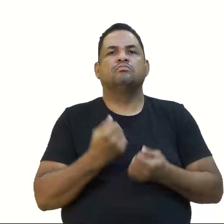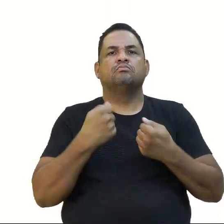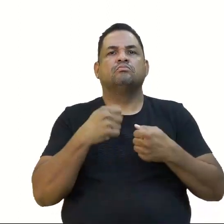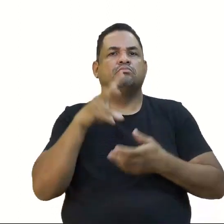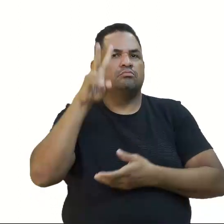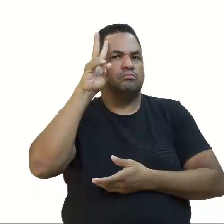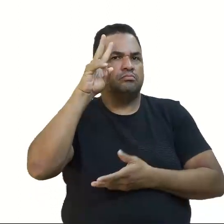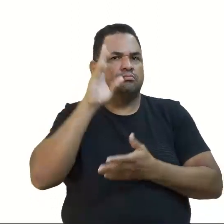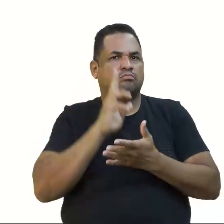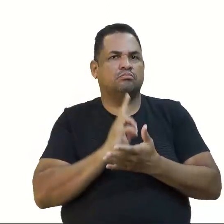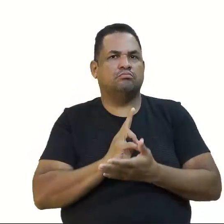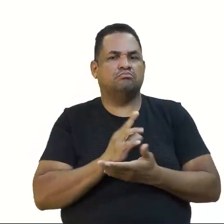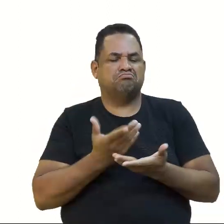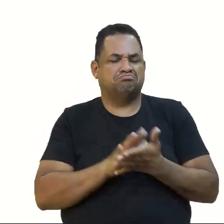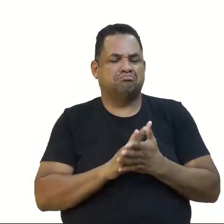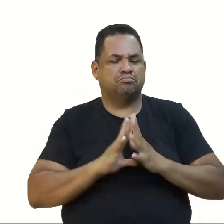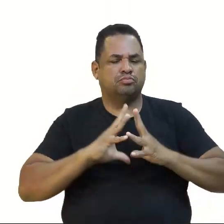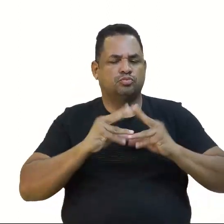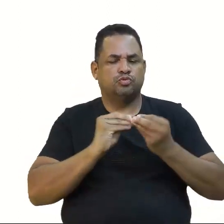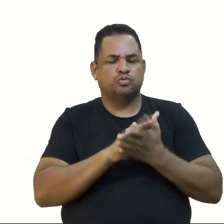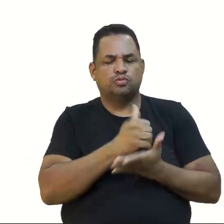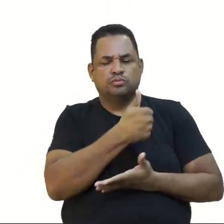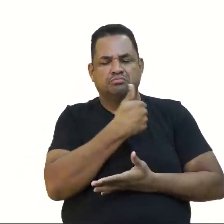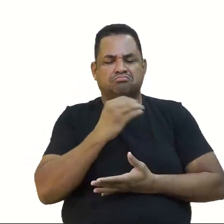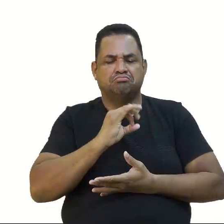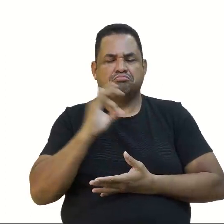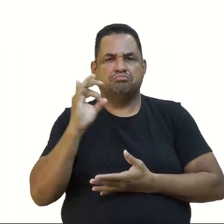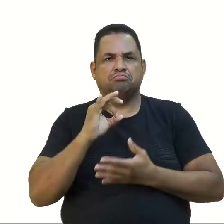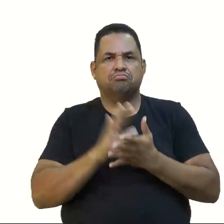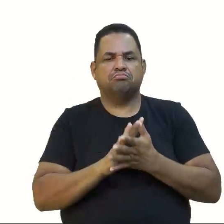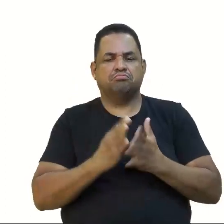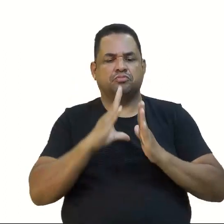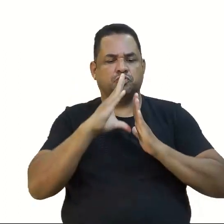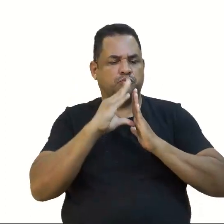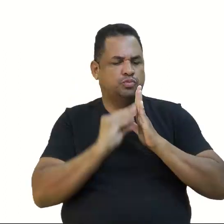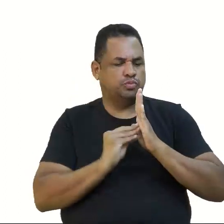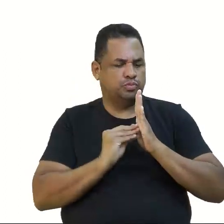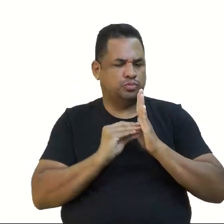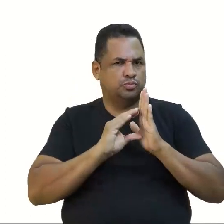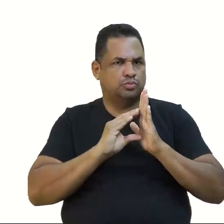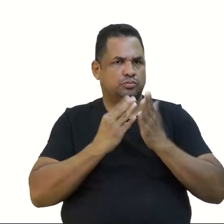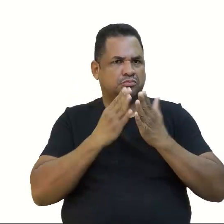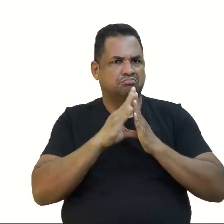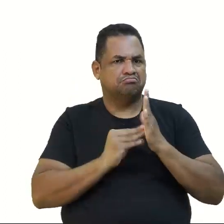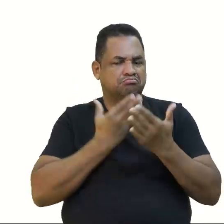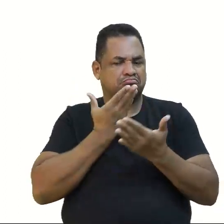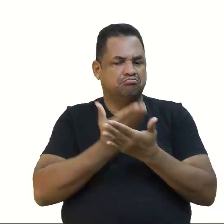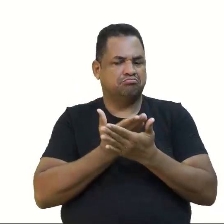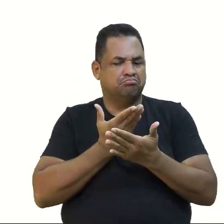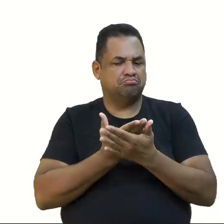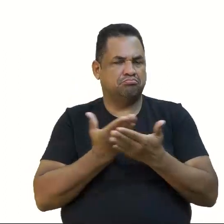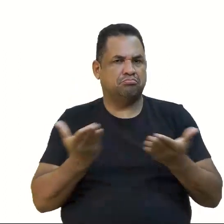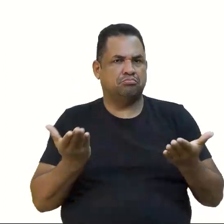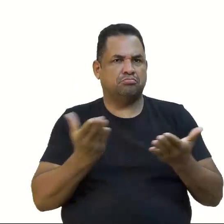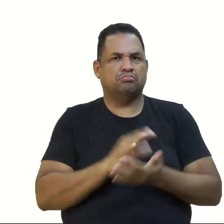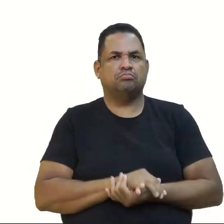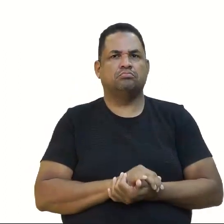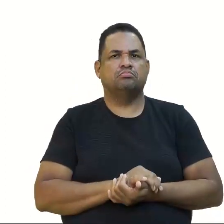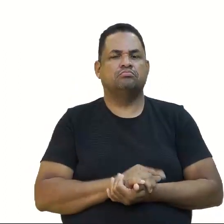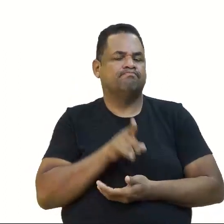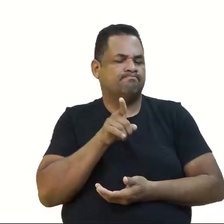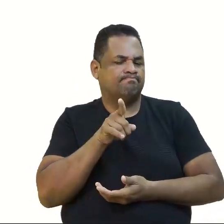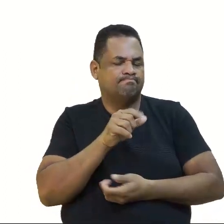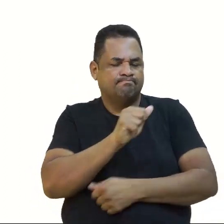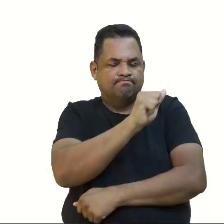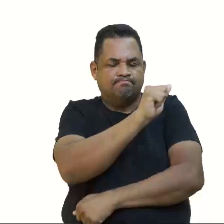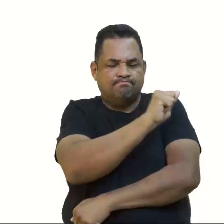lembrar 100% de um conteúdo estudado? Será que é possível? Você aí, aluno do primeiro